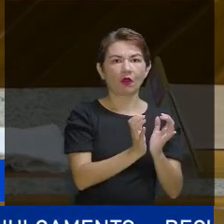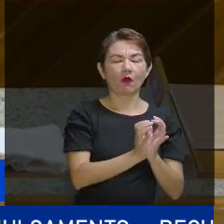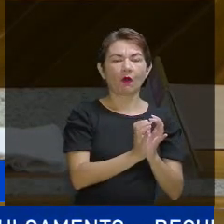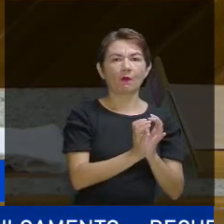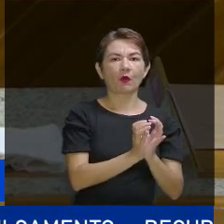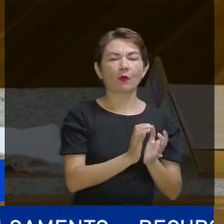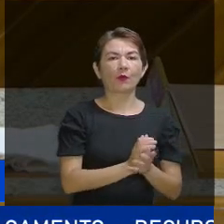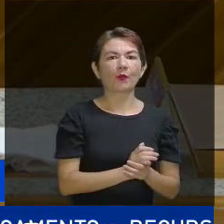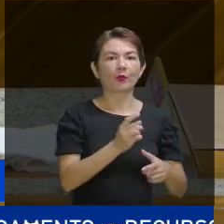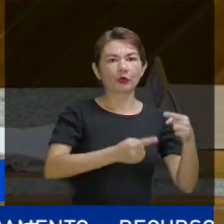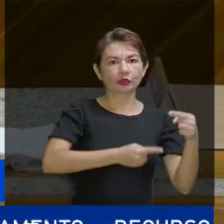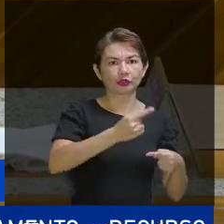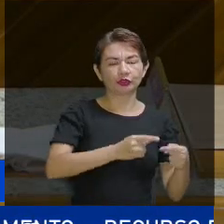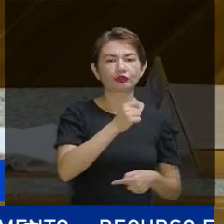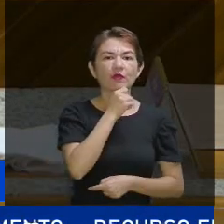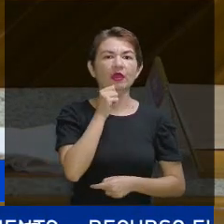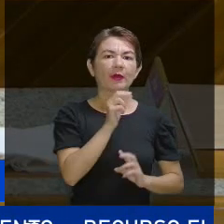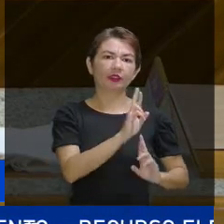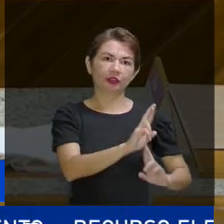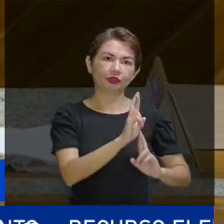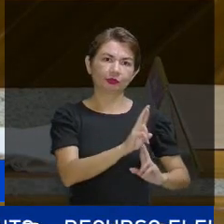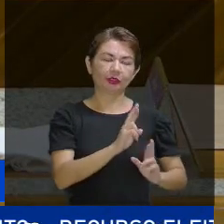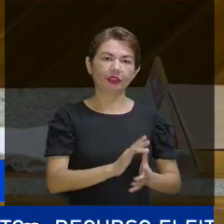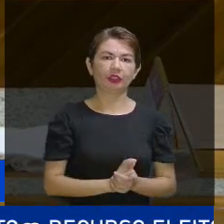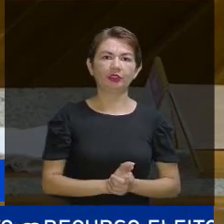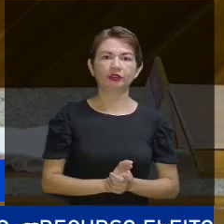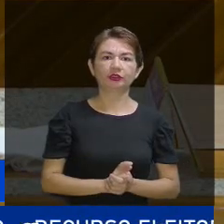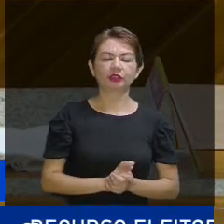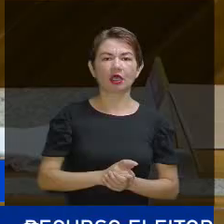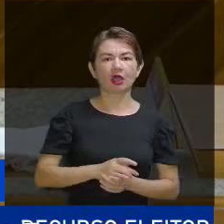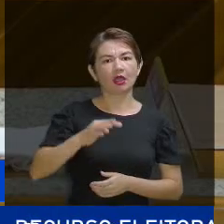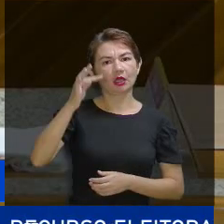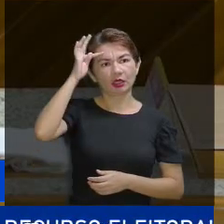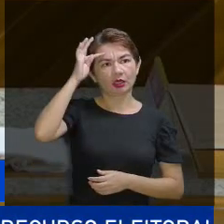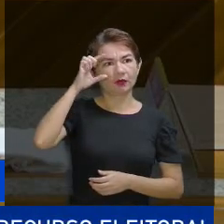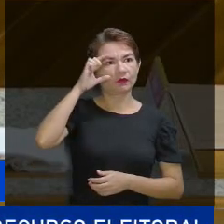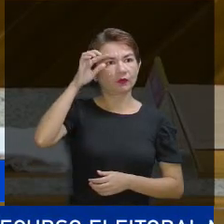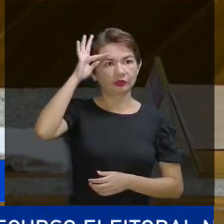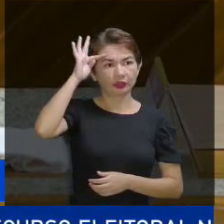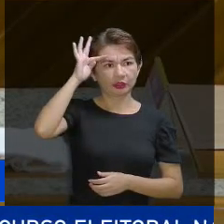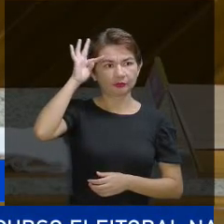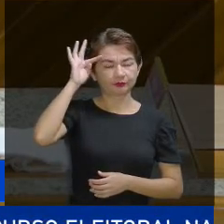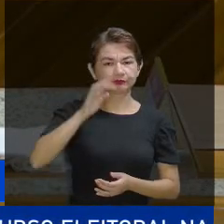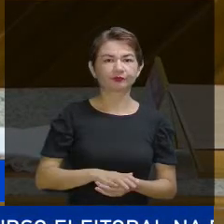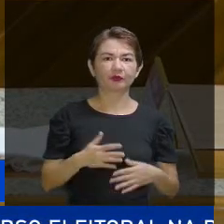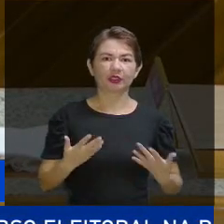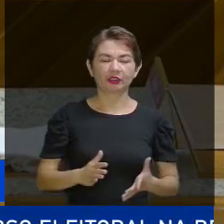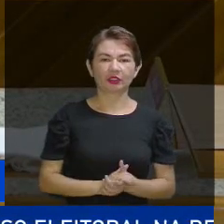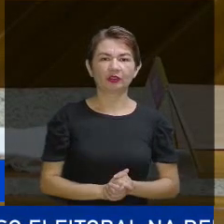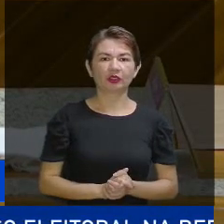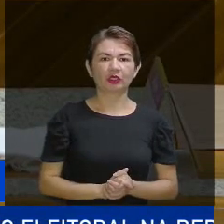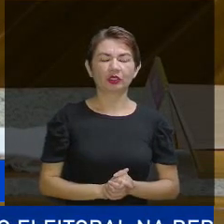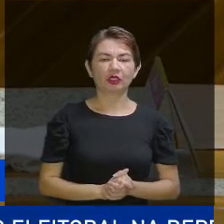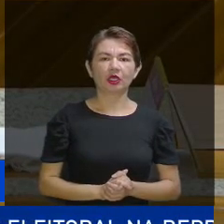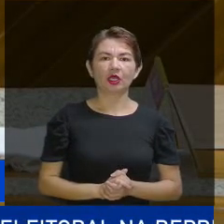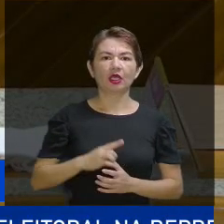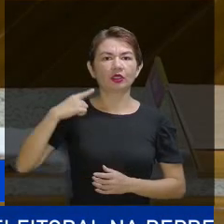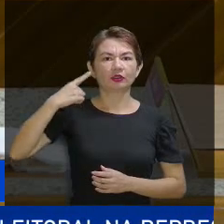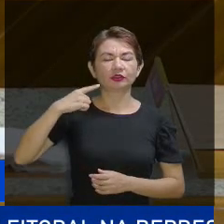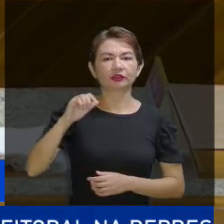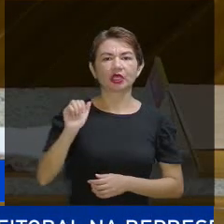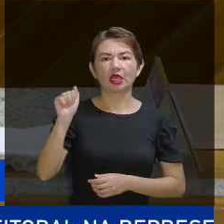da Esperança, recorrido Antônio Paulo de Oliveira Furlan, a pedido de sustentação oral pela doutora Amanda